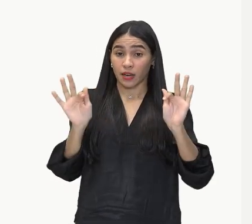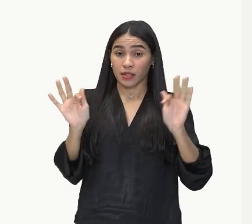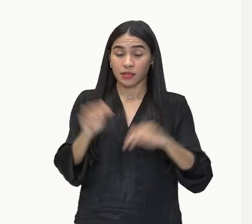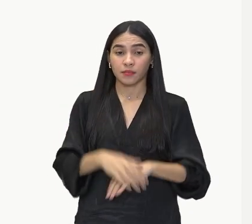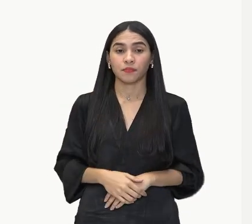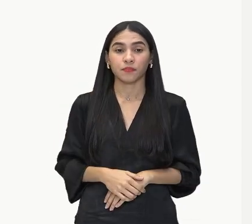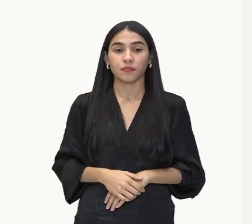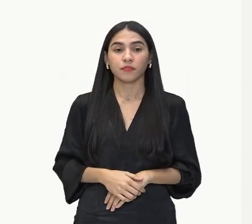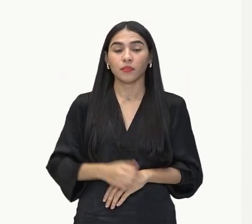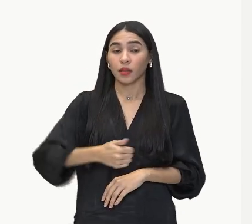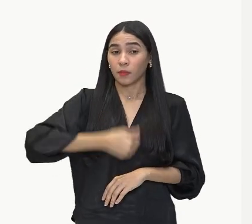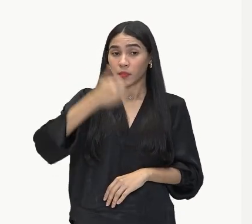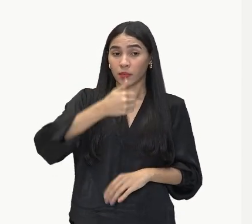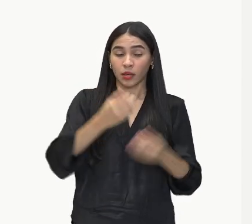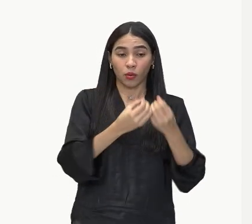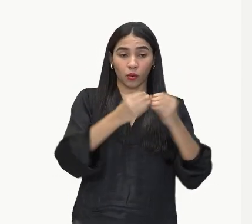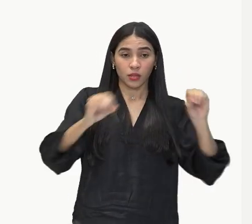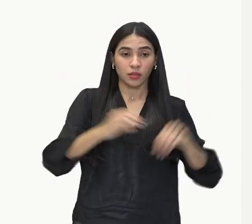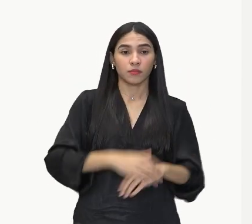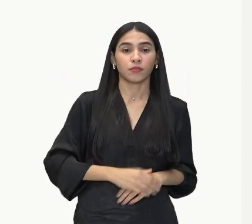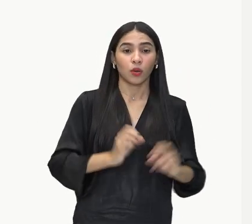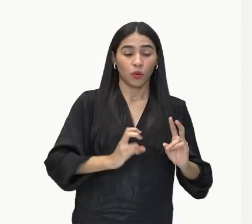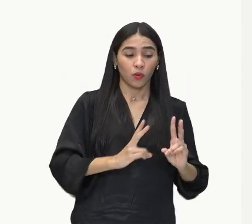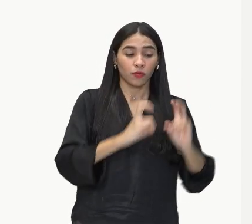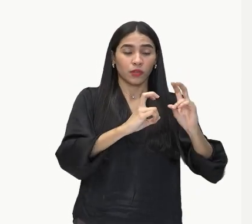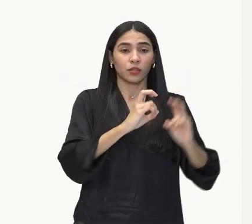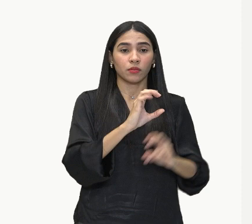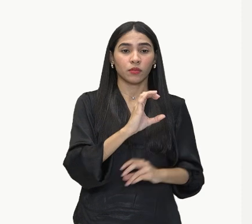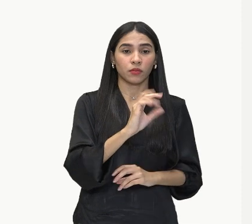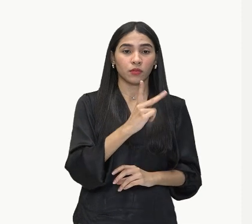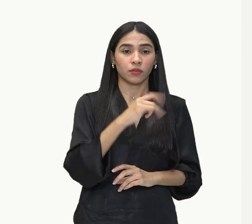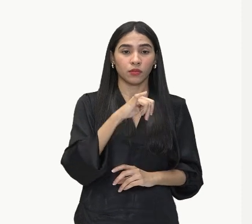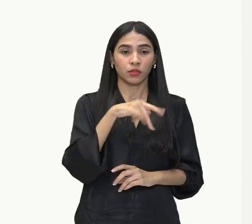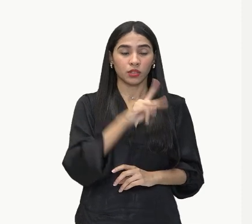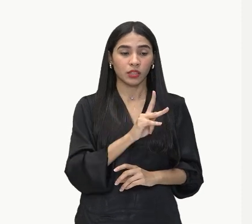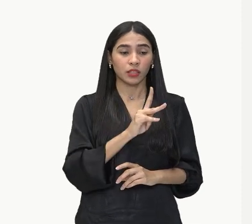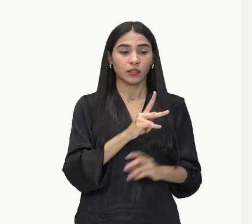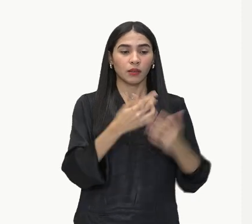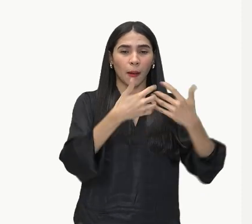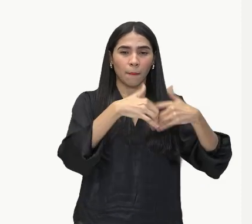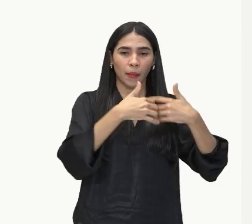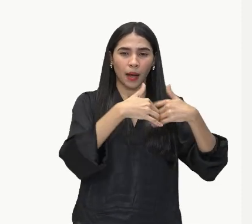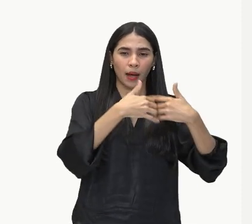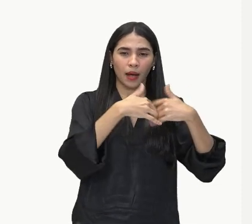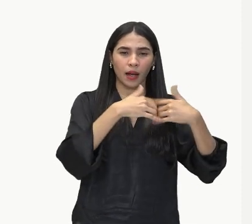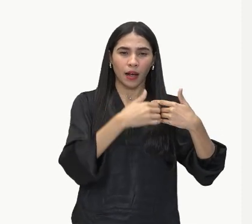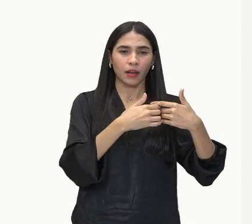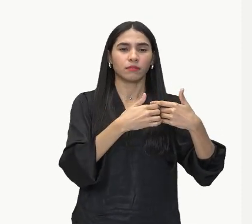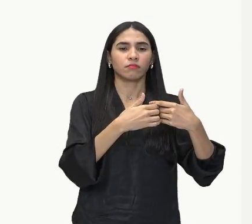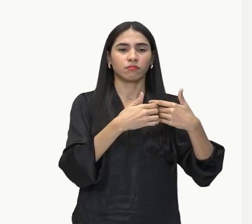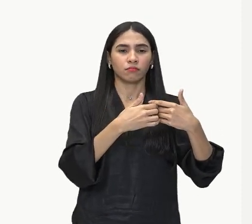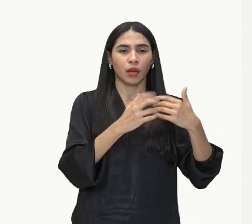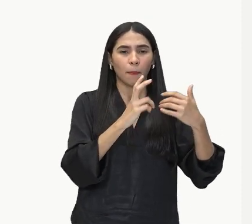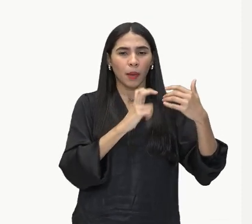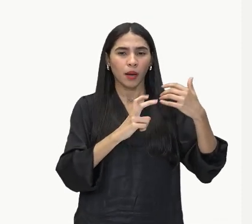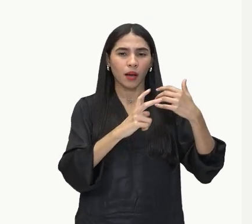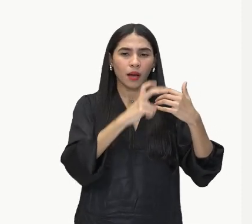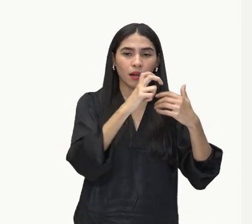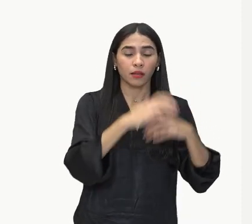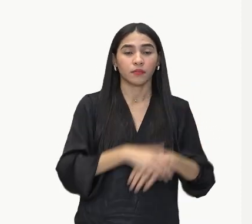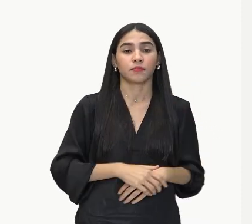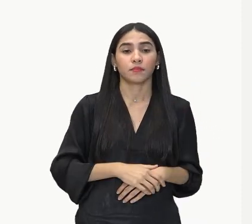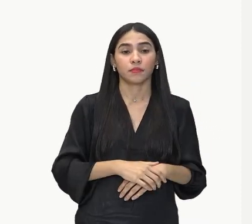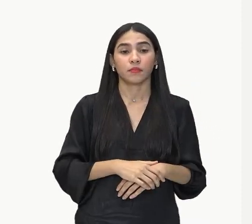só, a primeira oração, o vírus Chikungunya invade o sistema nervoso central. Essa oração está separada da